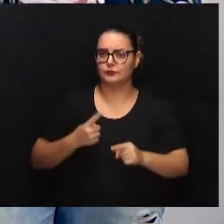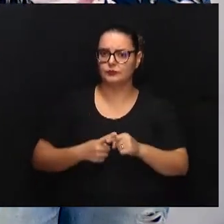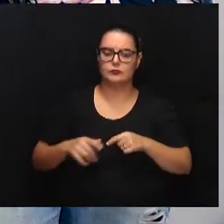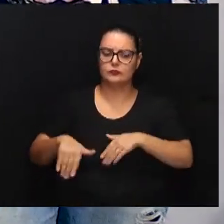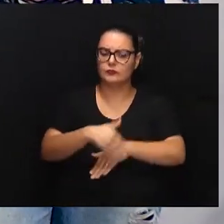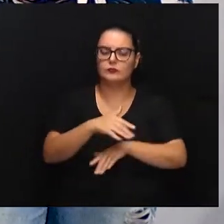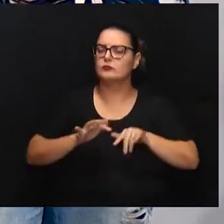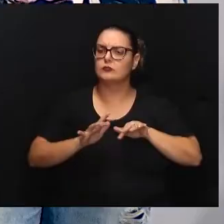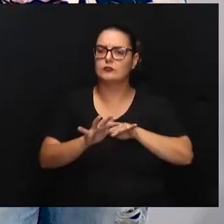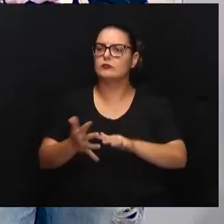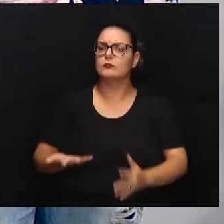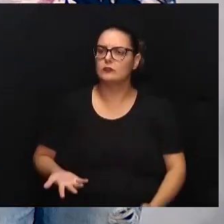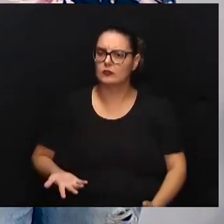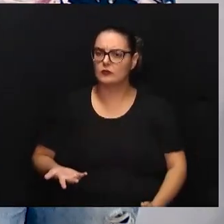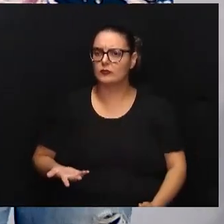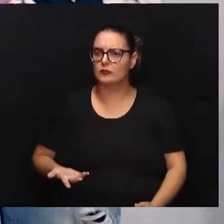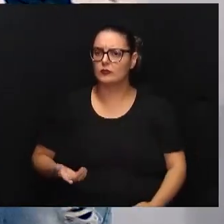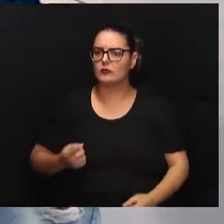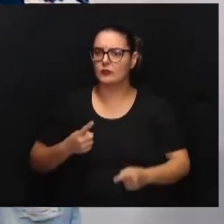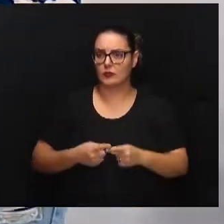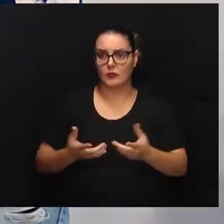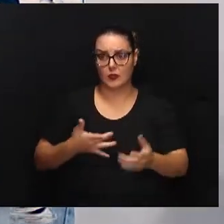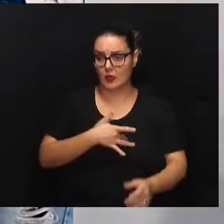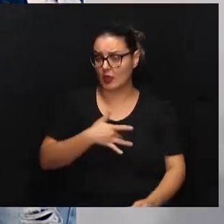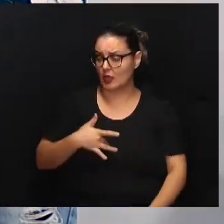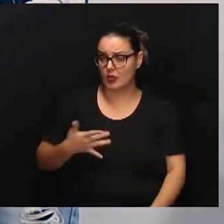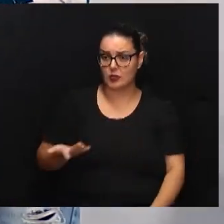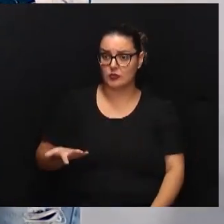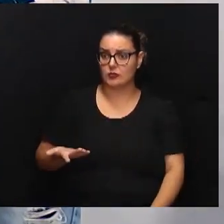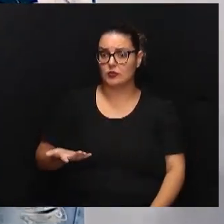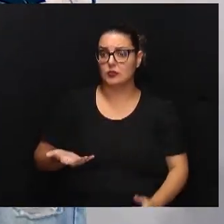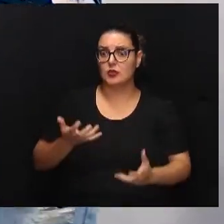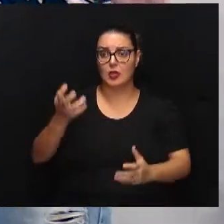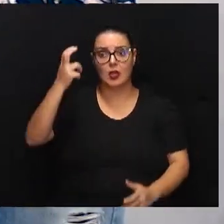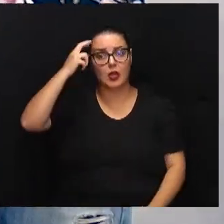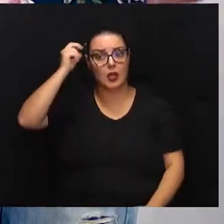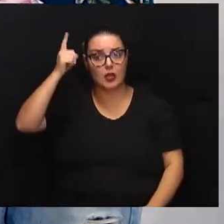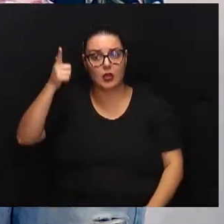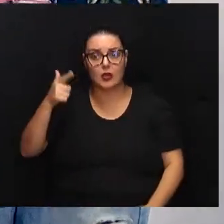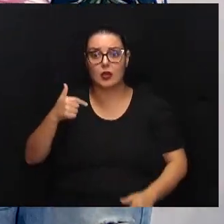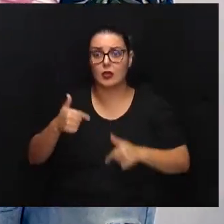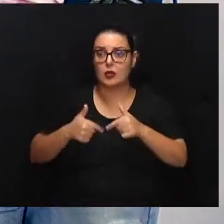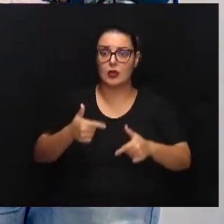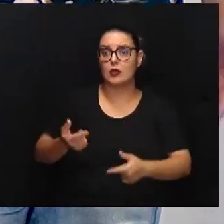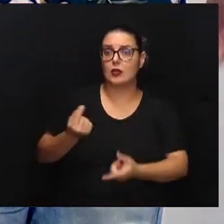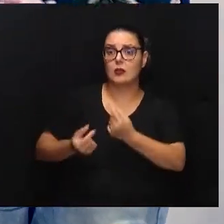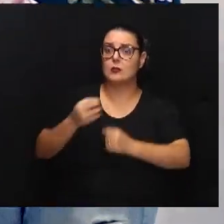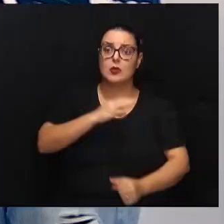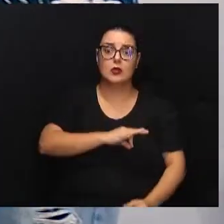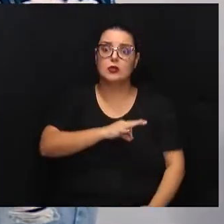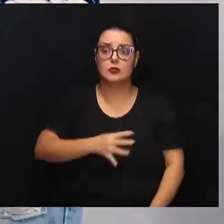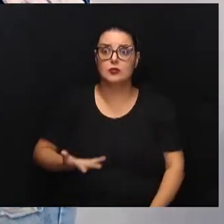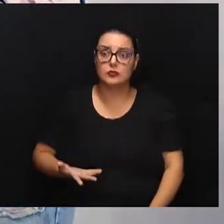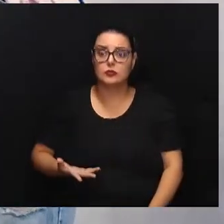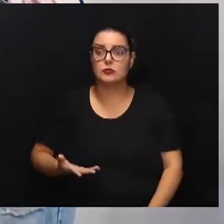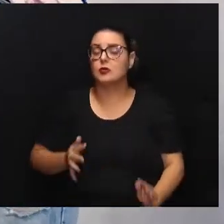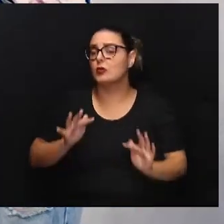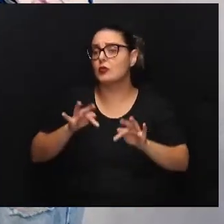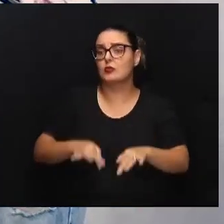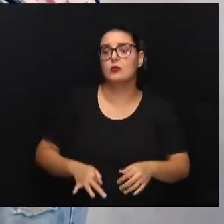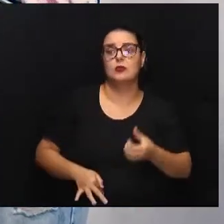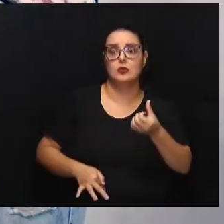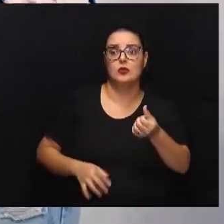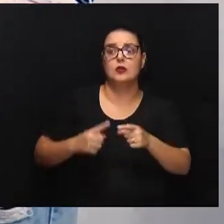saúde, porque quer cultura, porque quer trabalho e renda, porque quer o fim da escala 6x1, que a gente precisa falar sobre